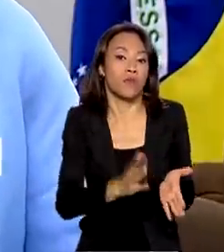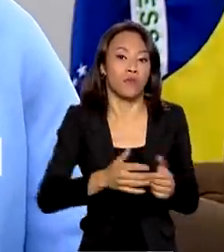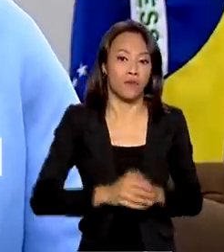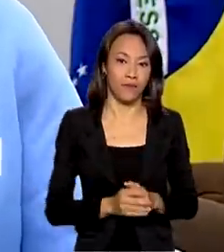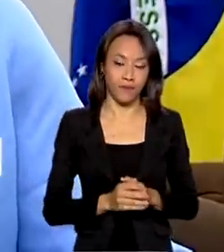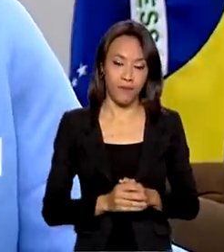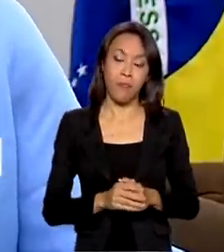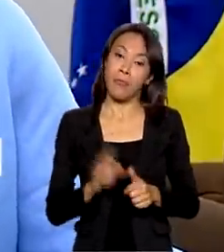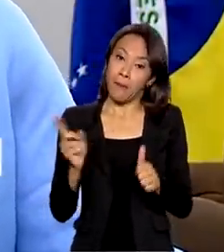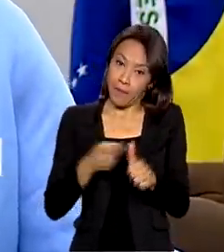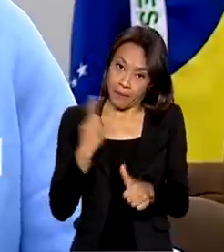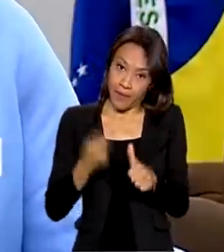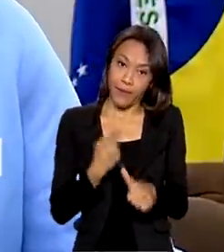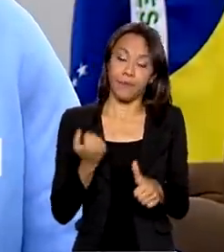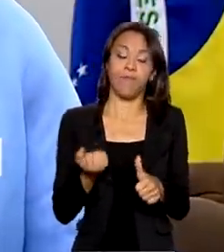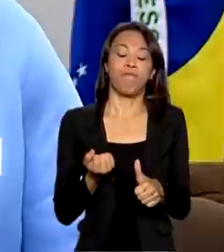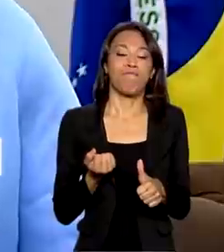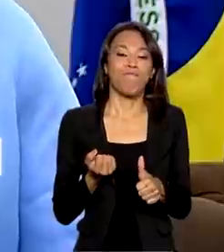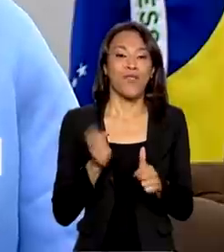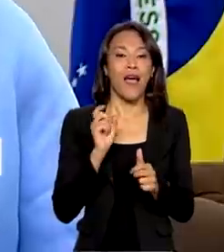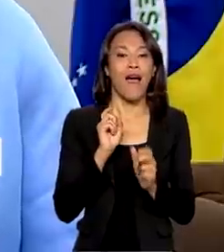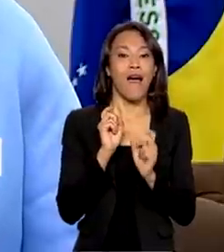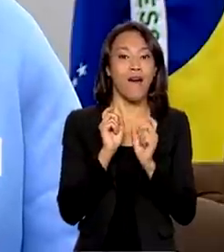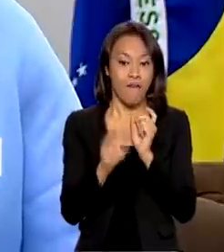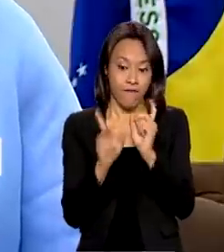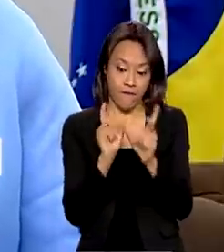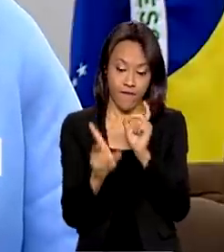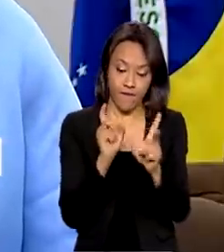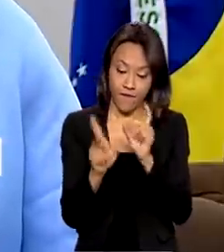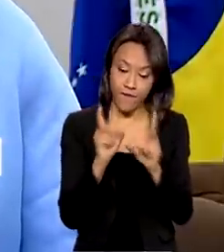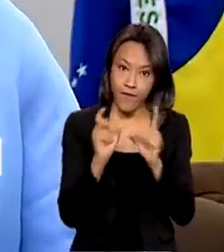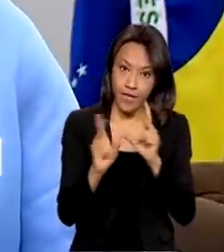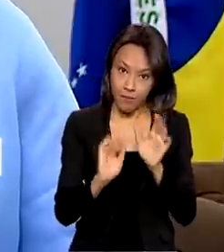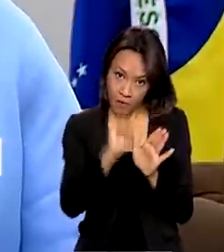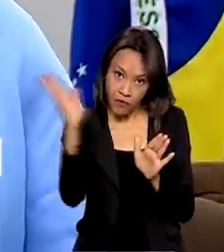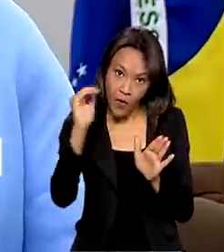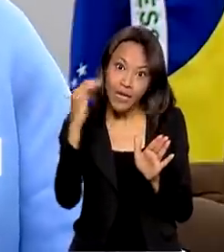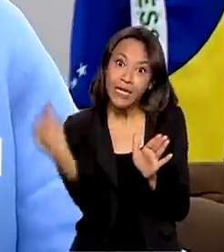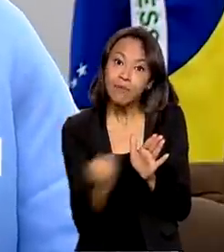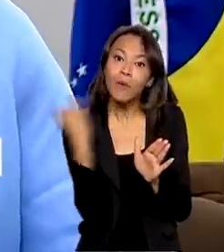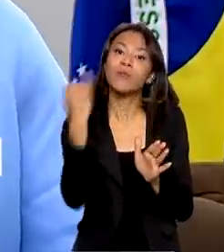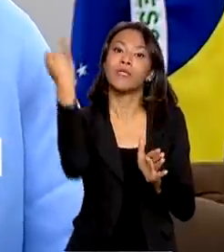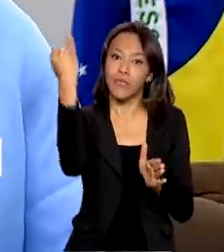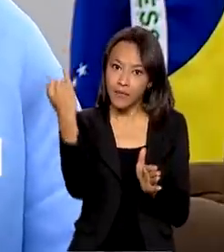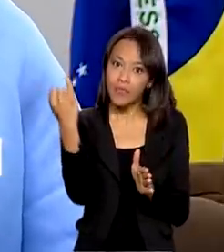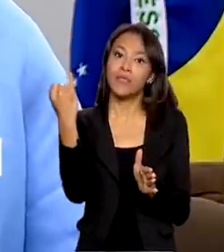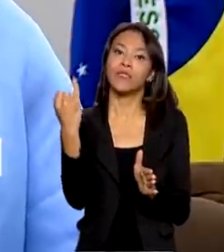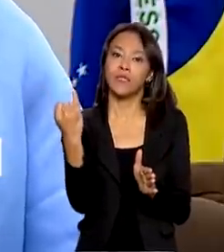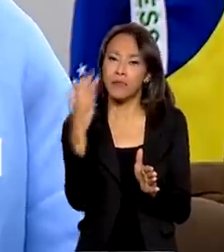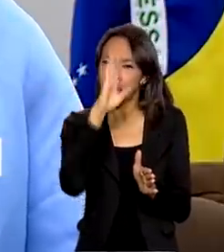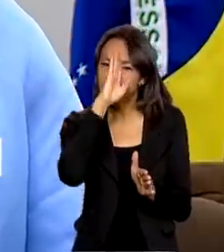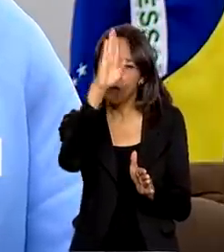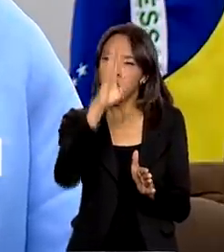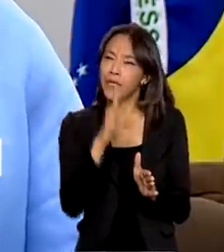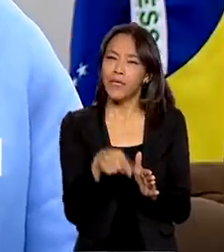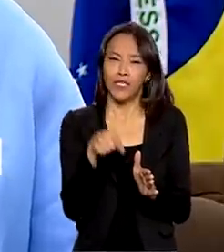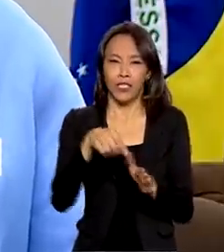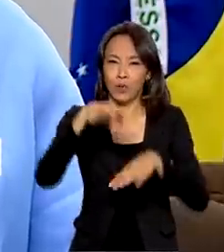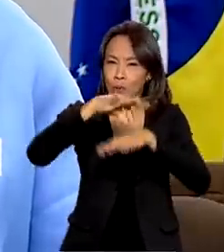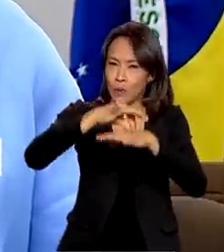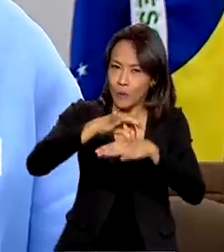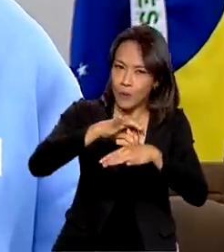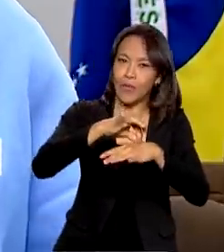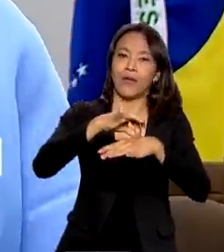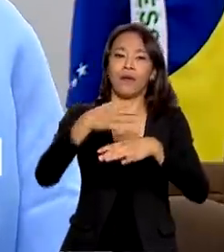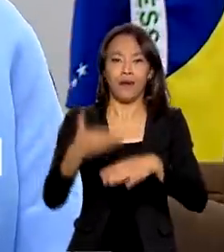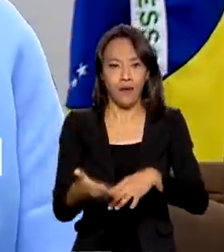primeiro que a parte o comércio né é muito importante para que as nossas exportações e principalmente da proteína animal